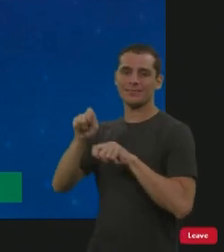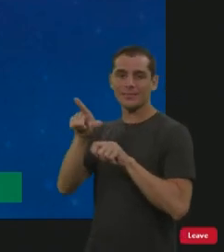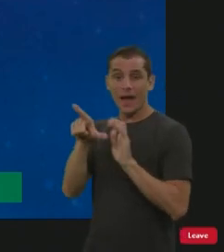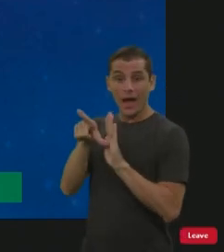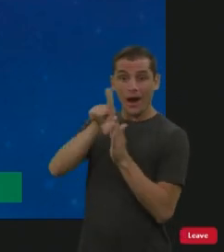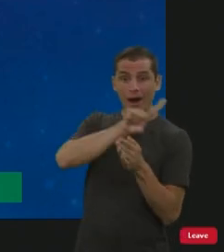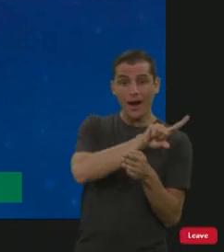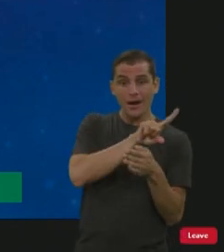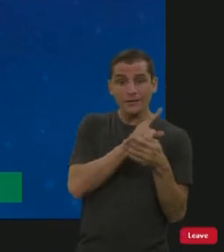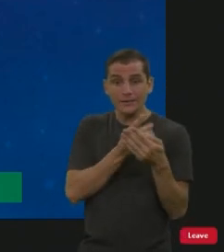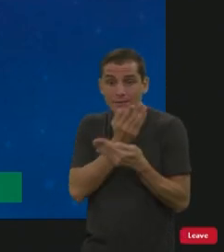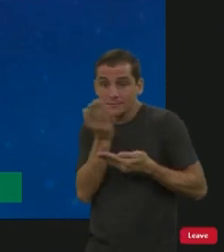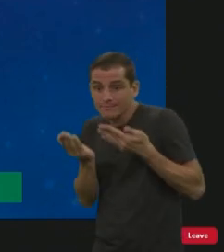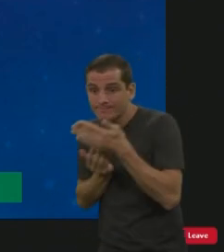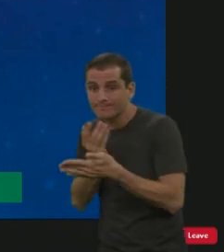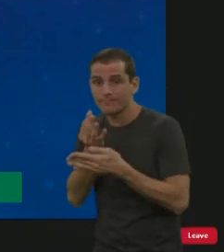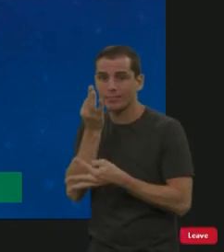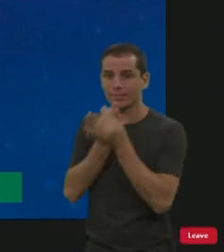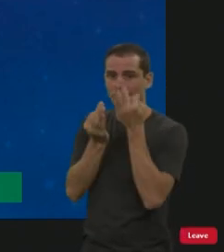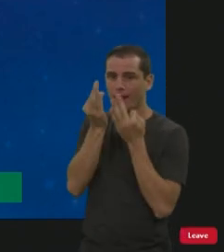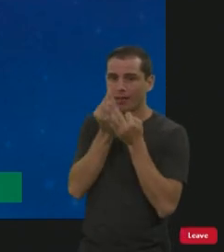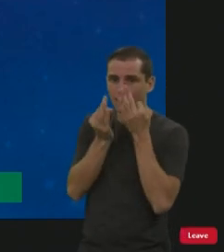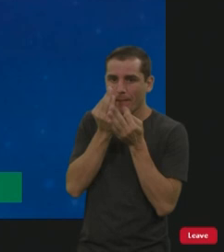são tratáveis, obviamente, né?